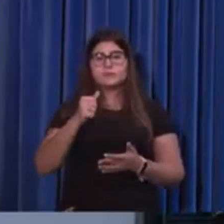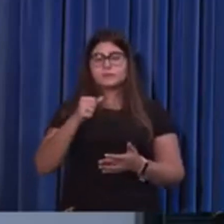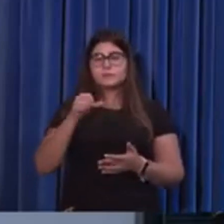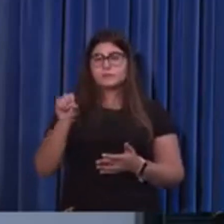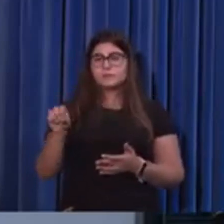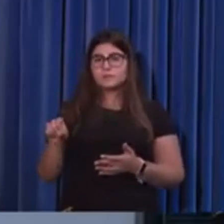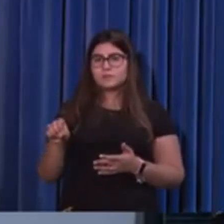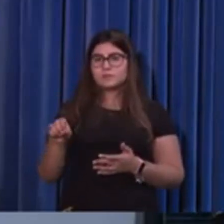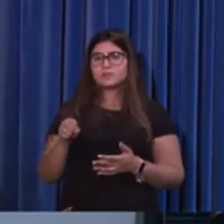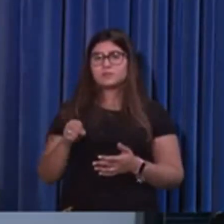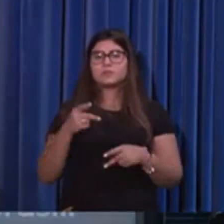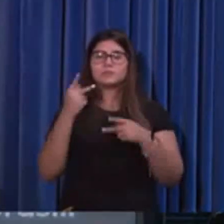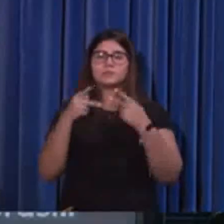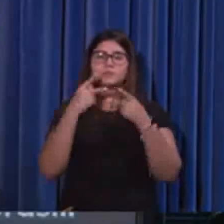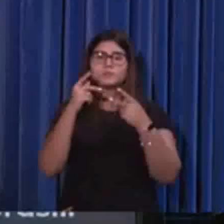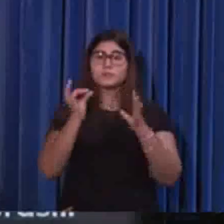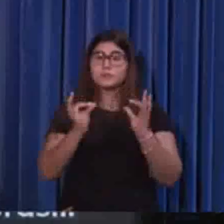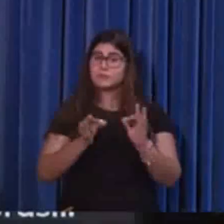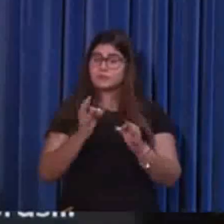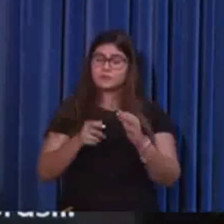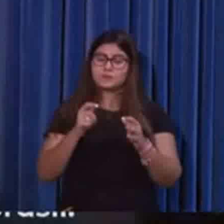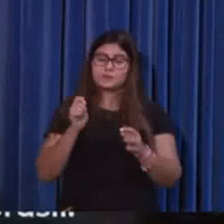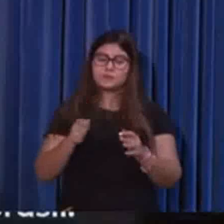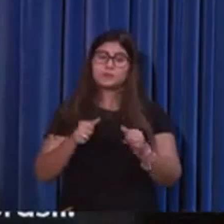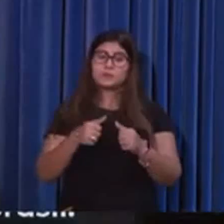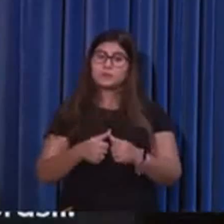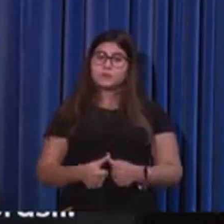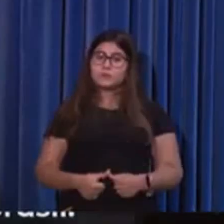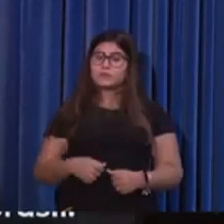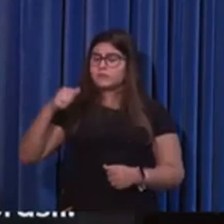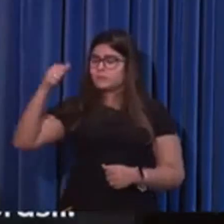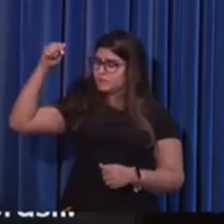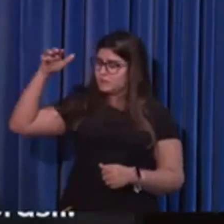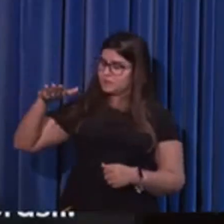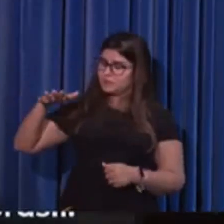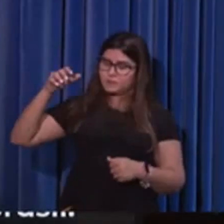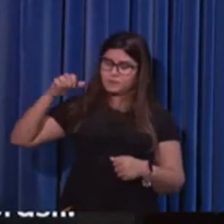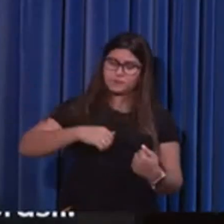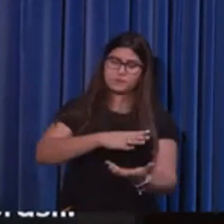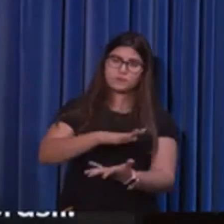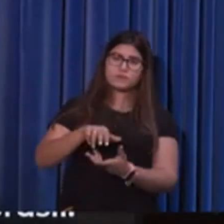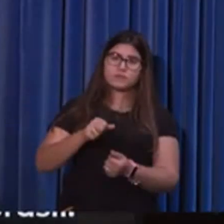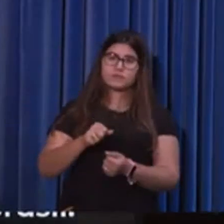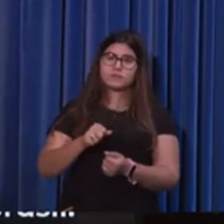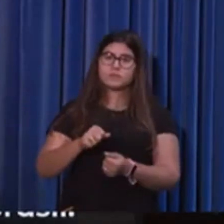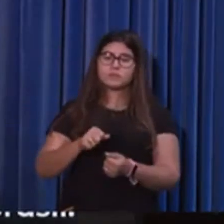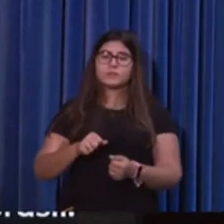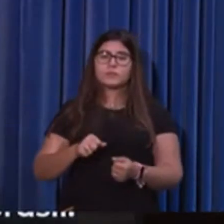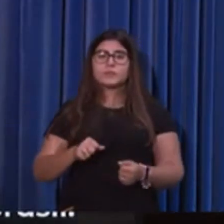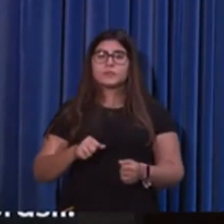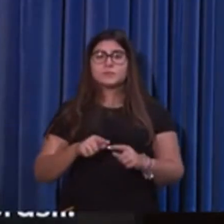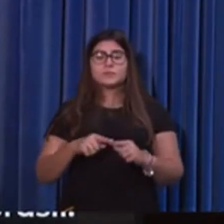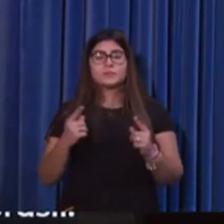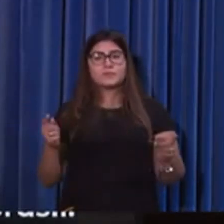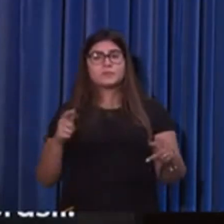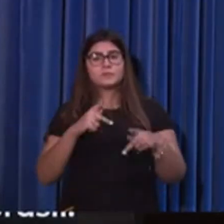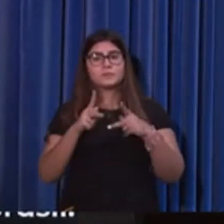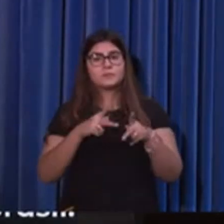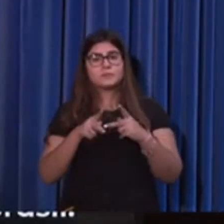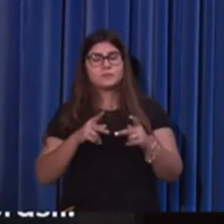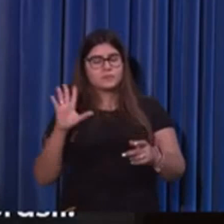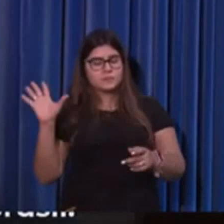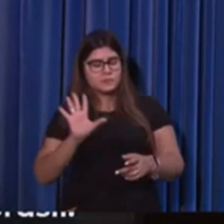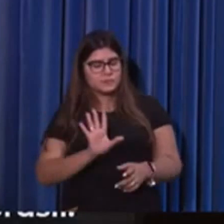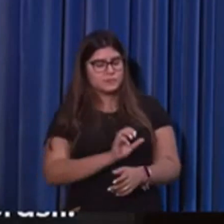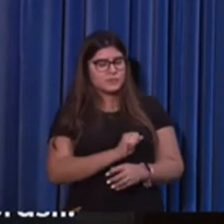Jesus, o julgamento é este, que a luz veio ao mundo e os homens amaram mais as trevas do que a luz,